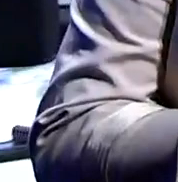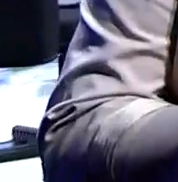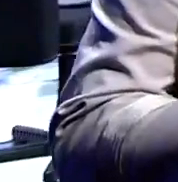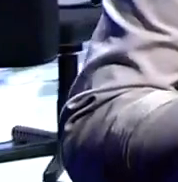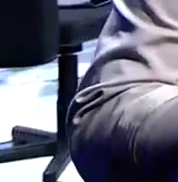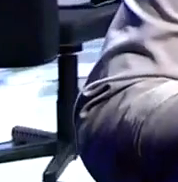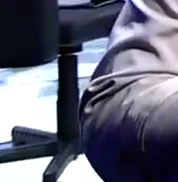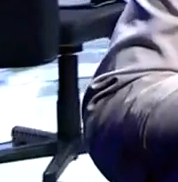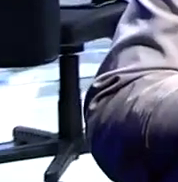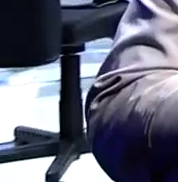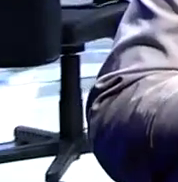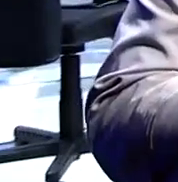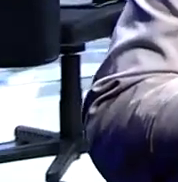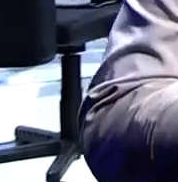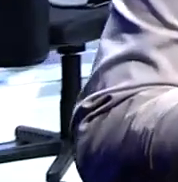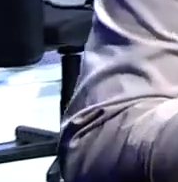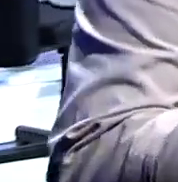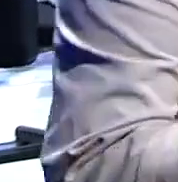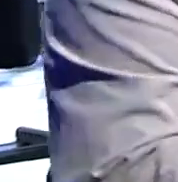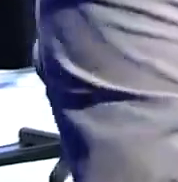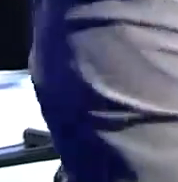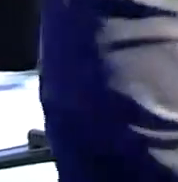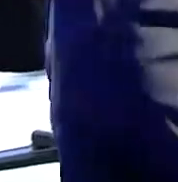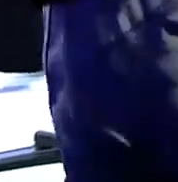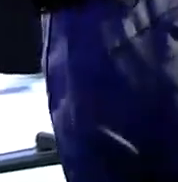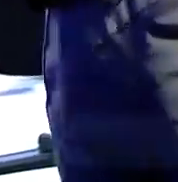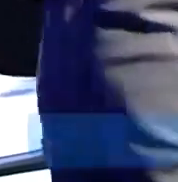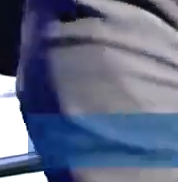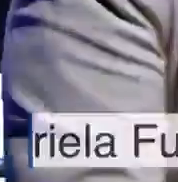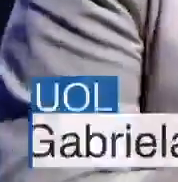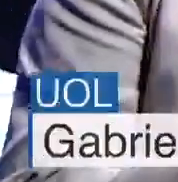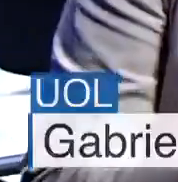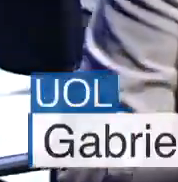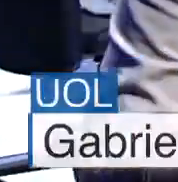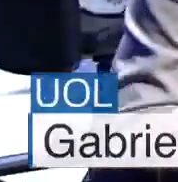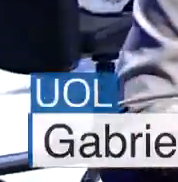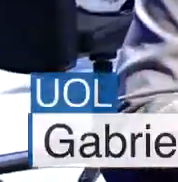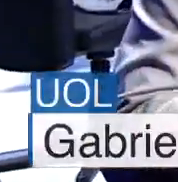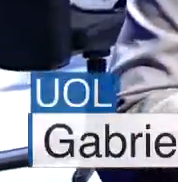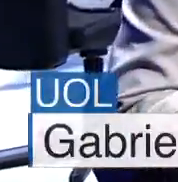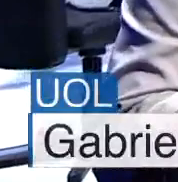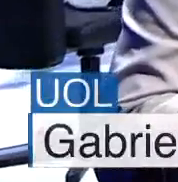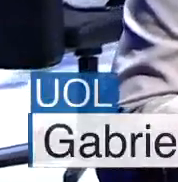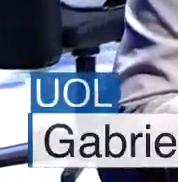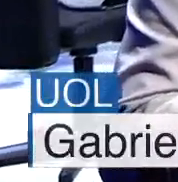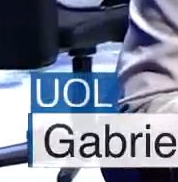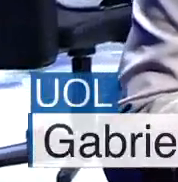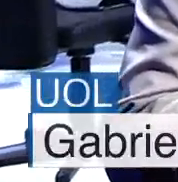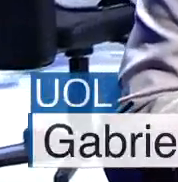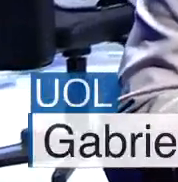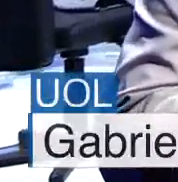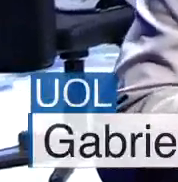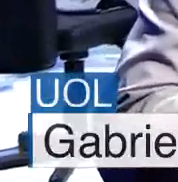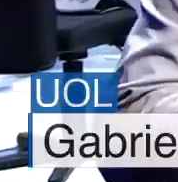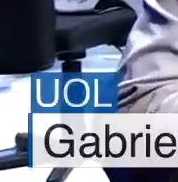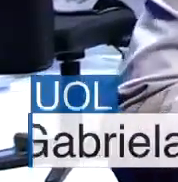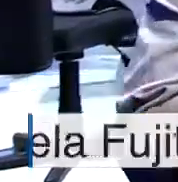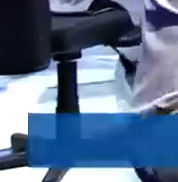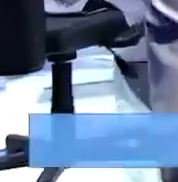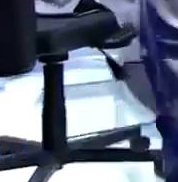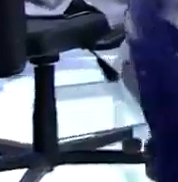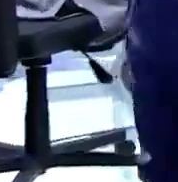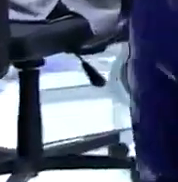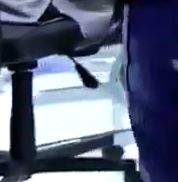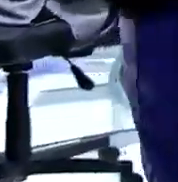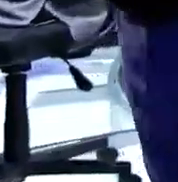Voltamos, então, de dentro do estúdio do SBT aqui em São Paulo, onde acabou de acontecer o primeiro bloco no debate entre os candidatos ao governo de São Paulo nessa disputa agora de